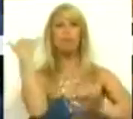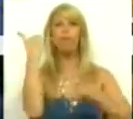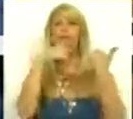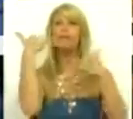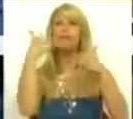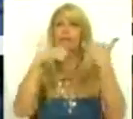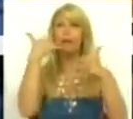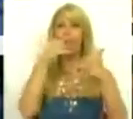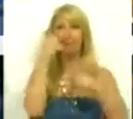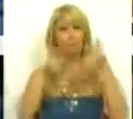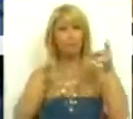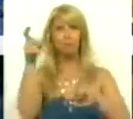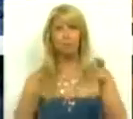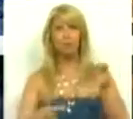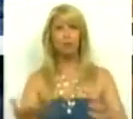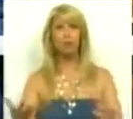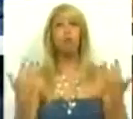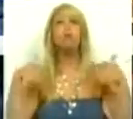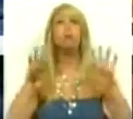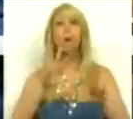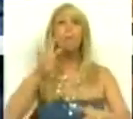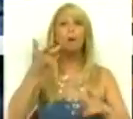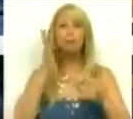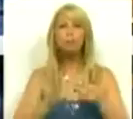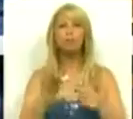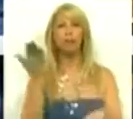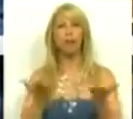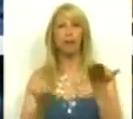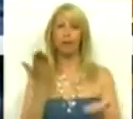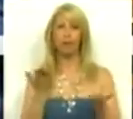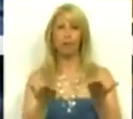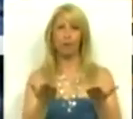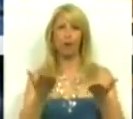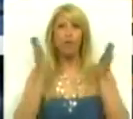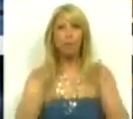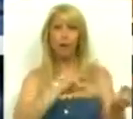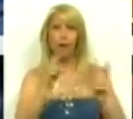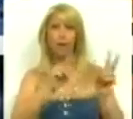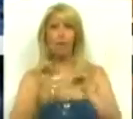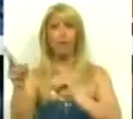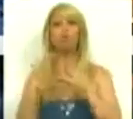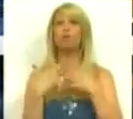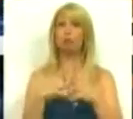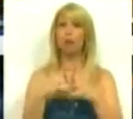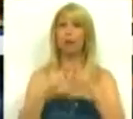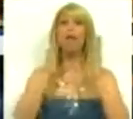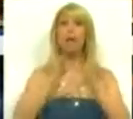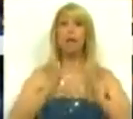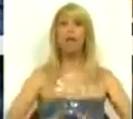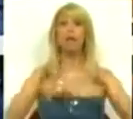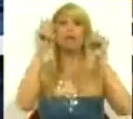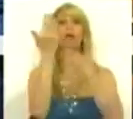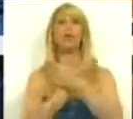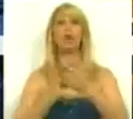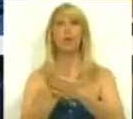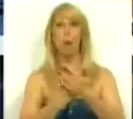felicidade às pessoas. Mas o país precisa de equilíbrio, precisa de reformas estruturais, precisa de crescimento